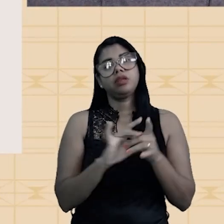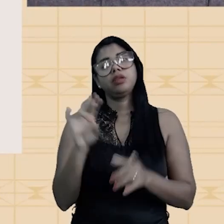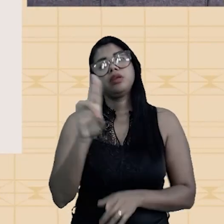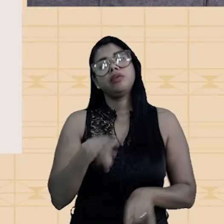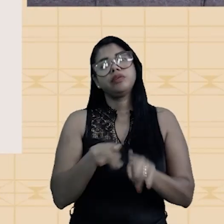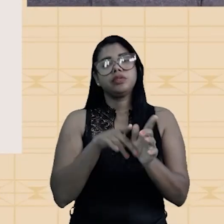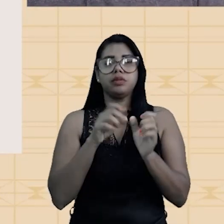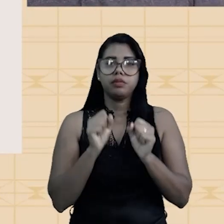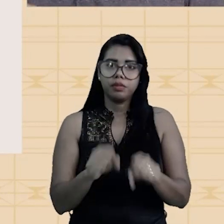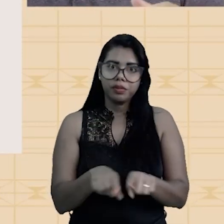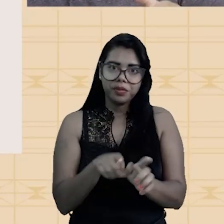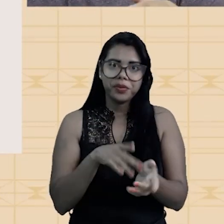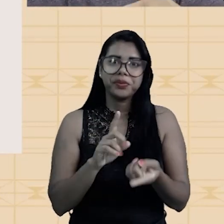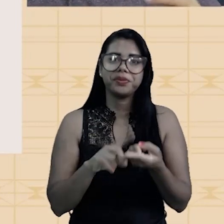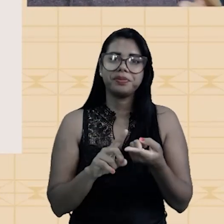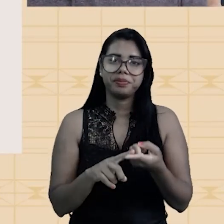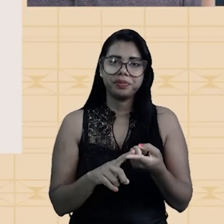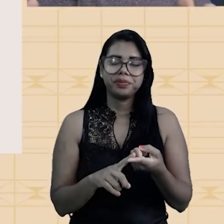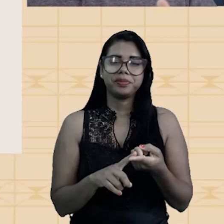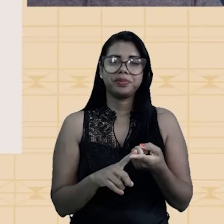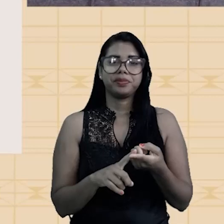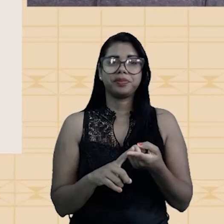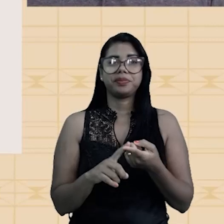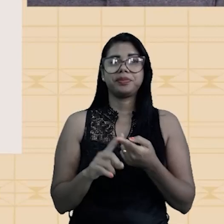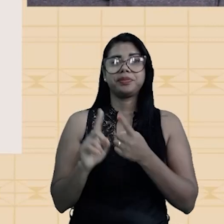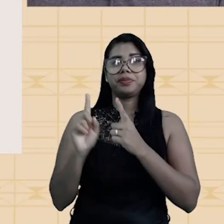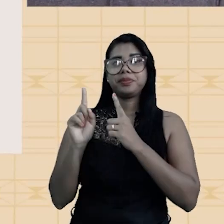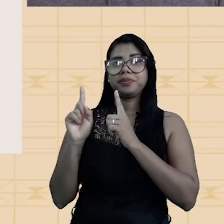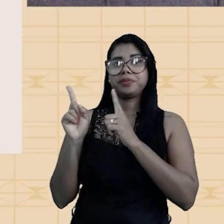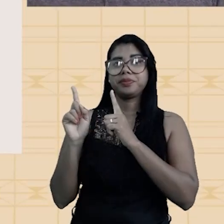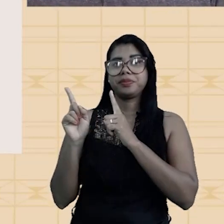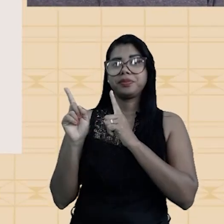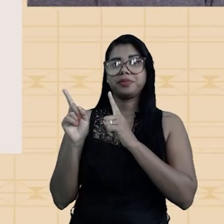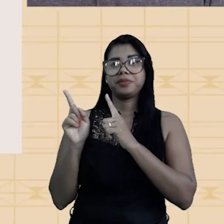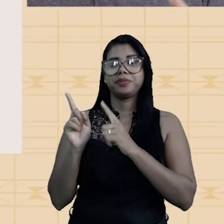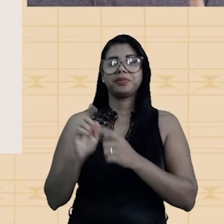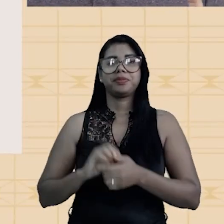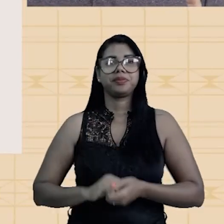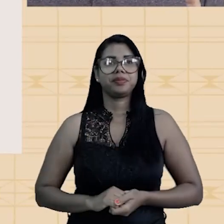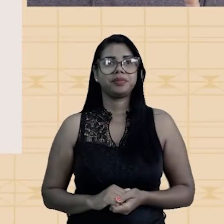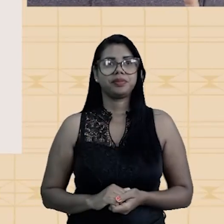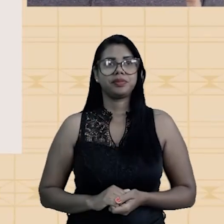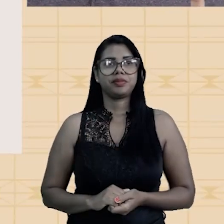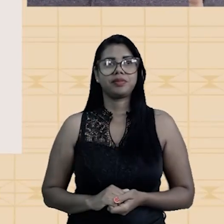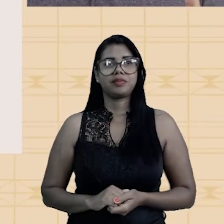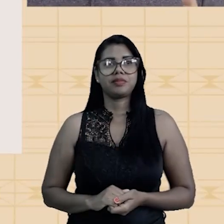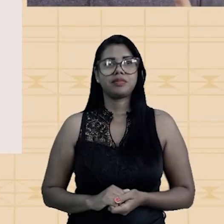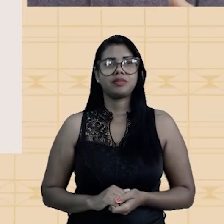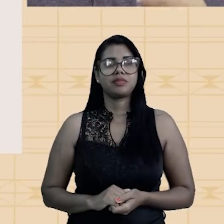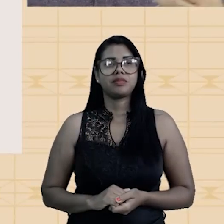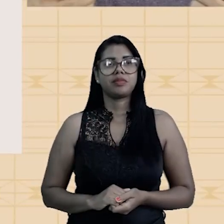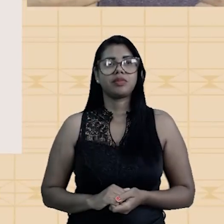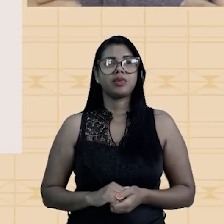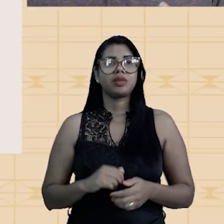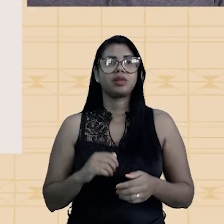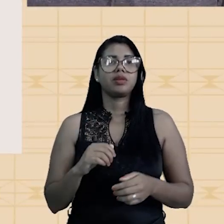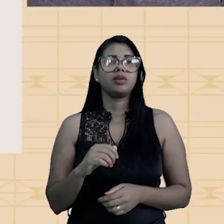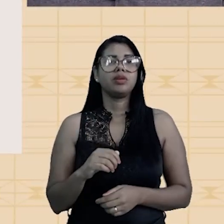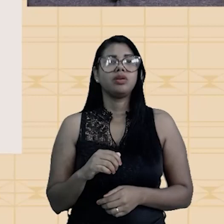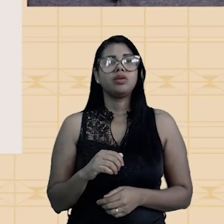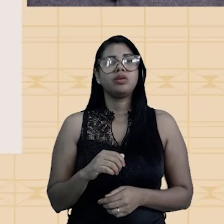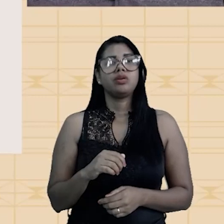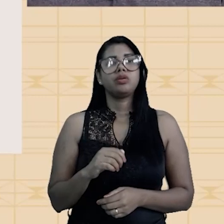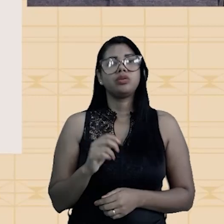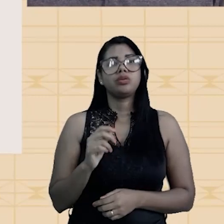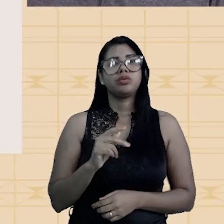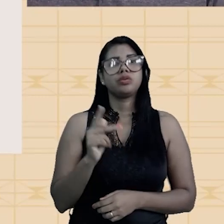ademais. Paralelo a isso, não é? Então isso, quando você usa o pronome demonstrativo, ele está fazendo uma